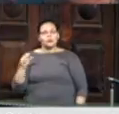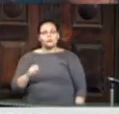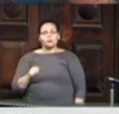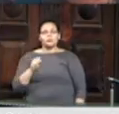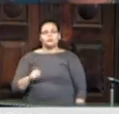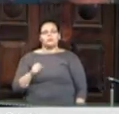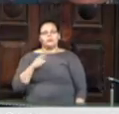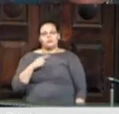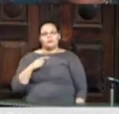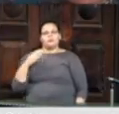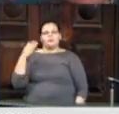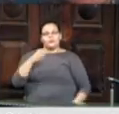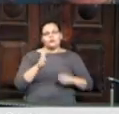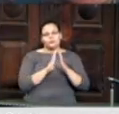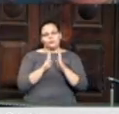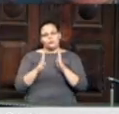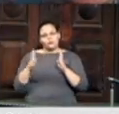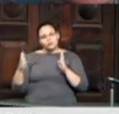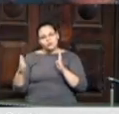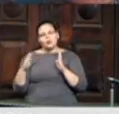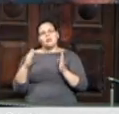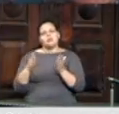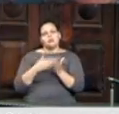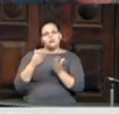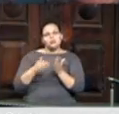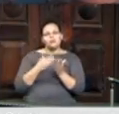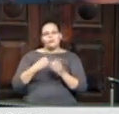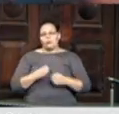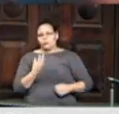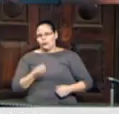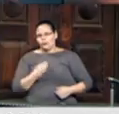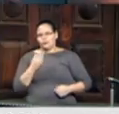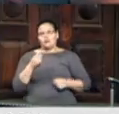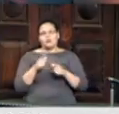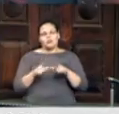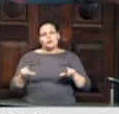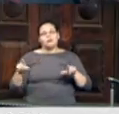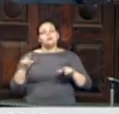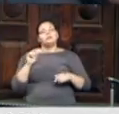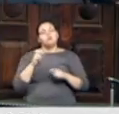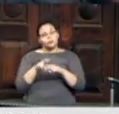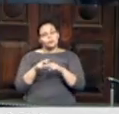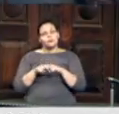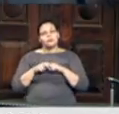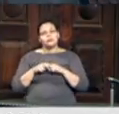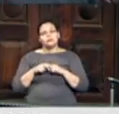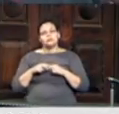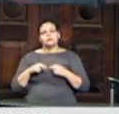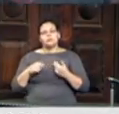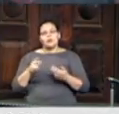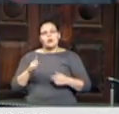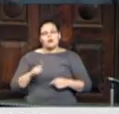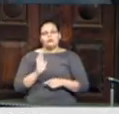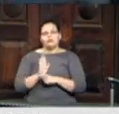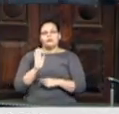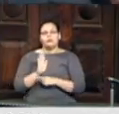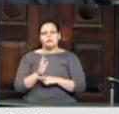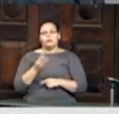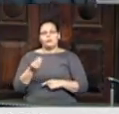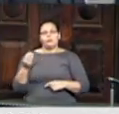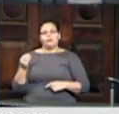à biblioteca, acesso aos livros, acesso à poesia, acesso à literatura, porque isso ajudaria